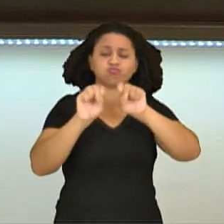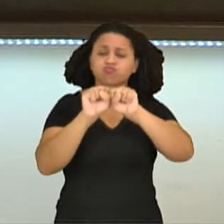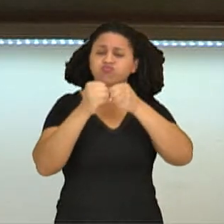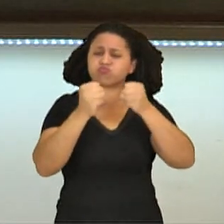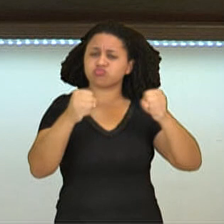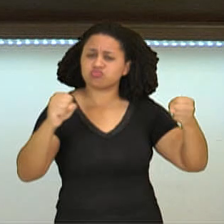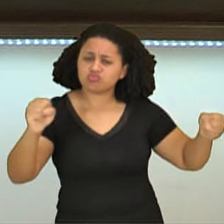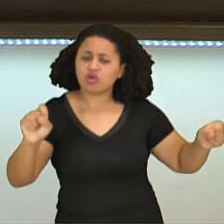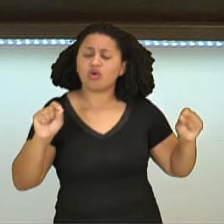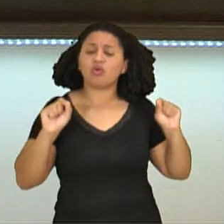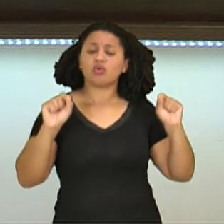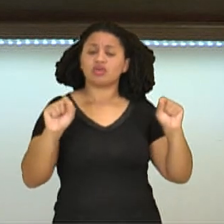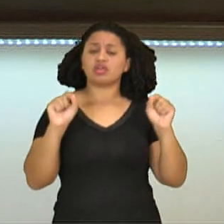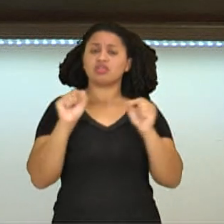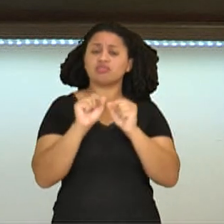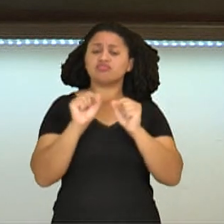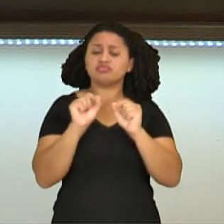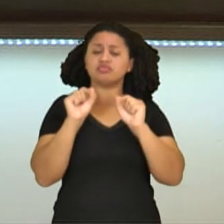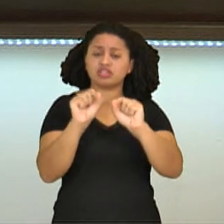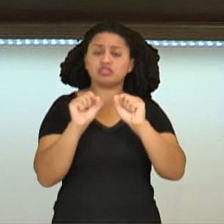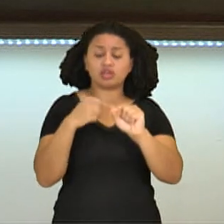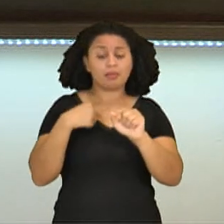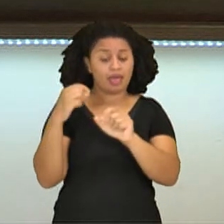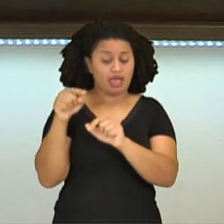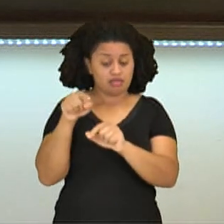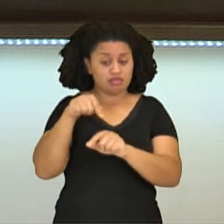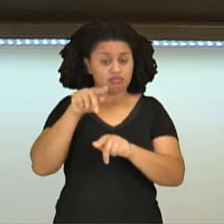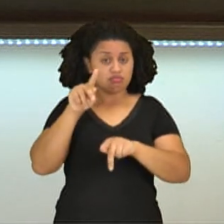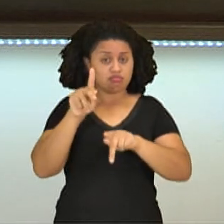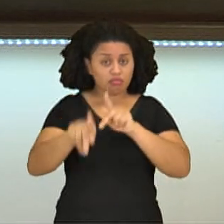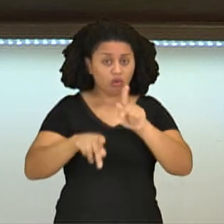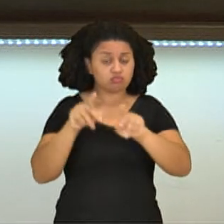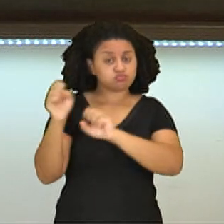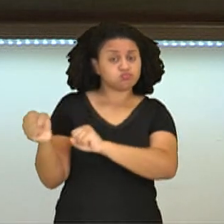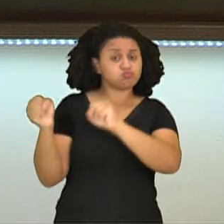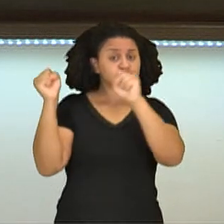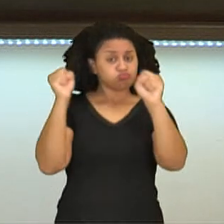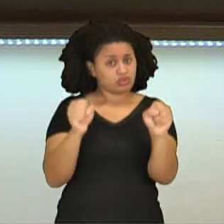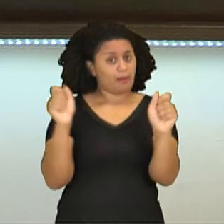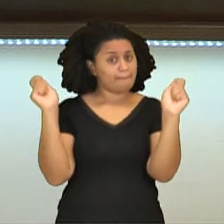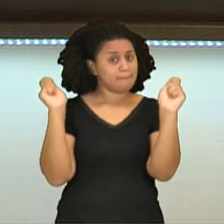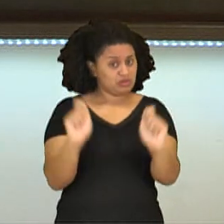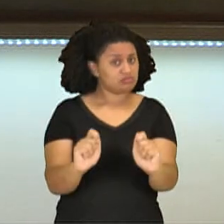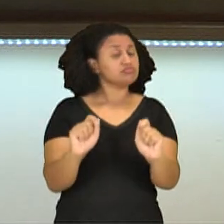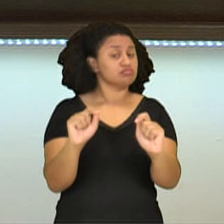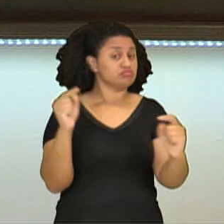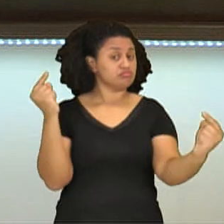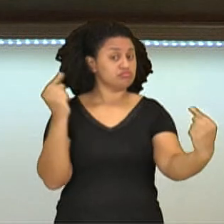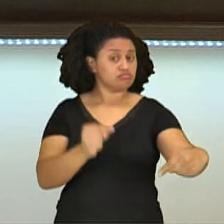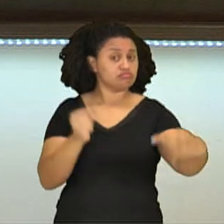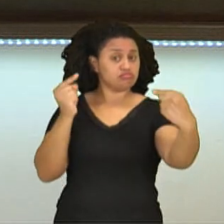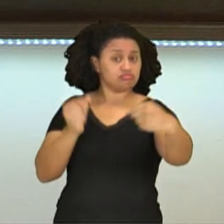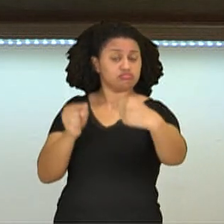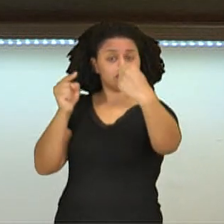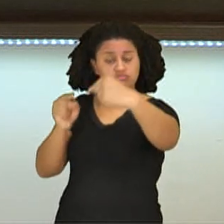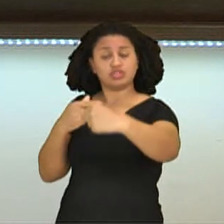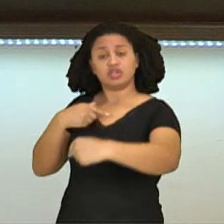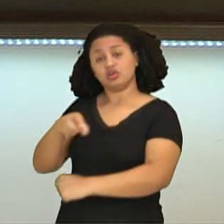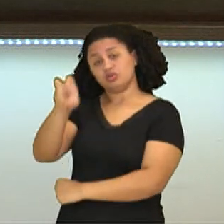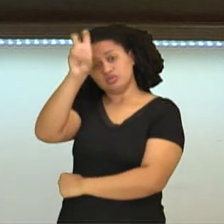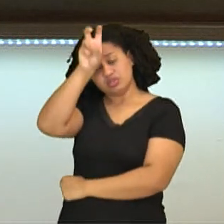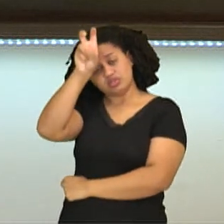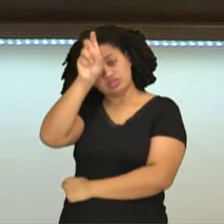que rivalizou, que foi uma poderosa potência, inclusive competindo com o Egito da África